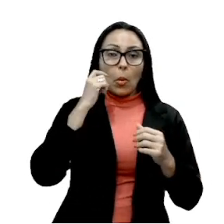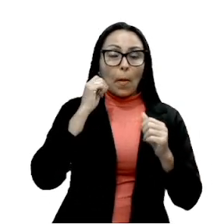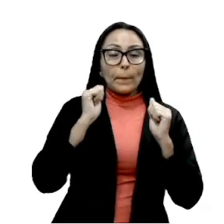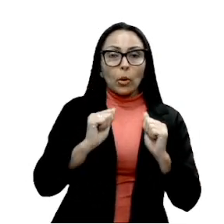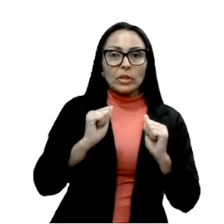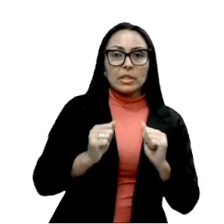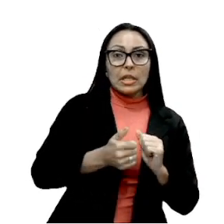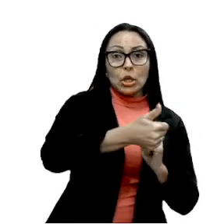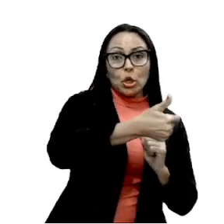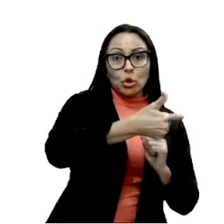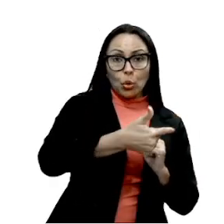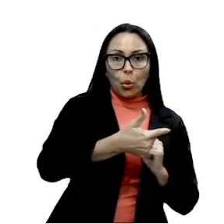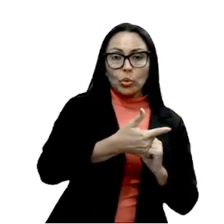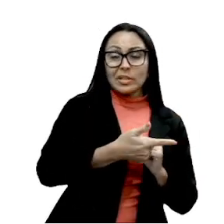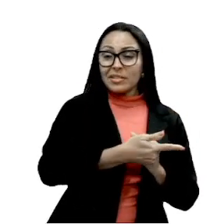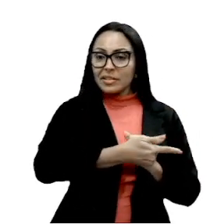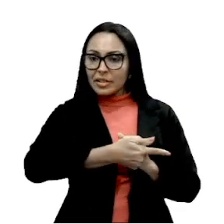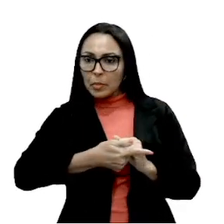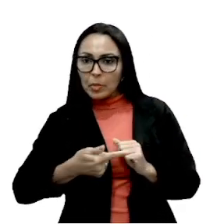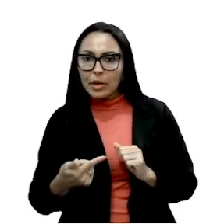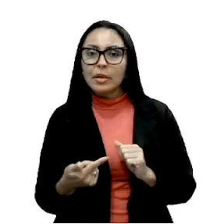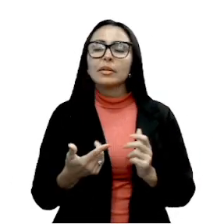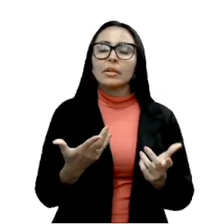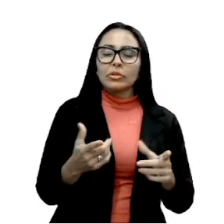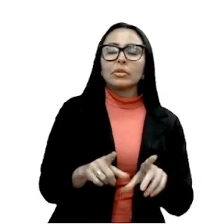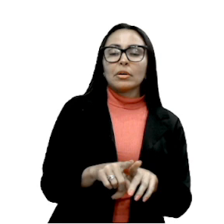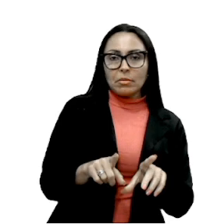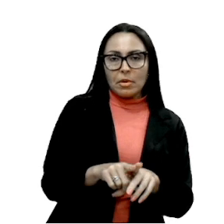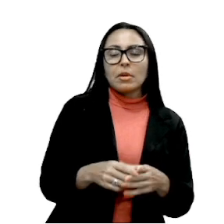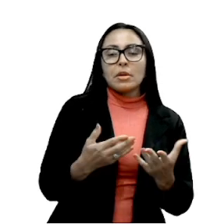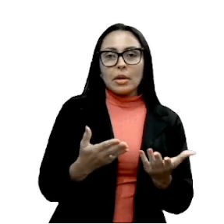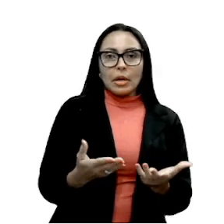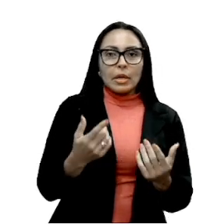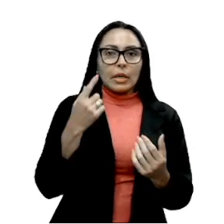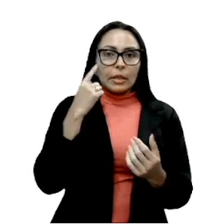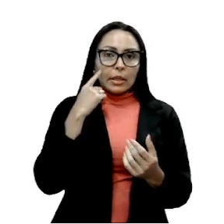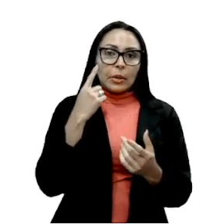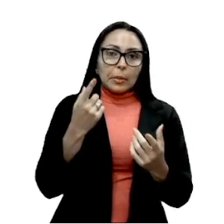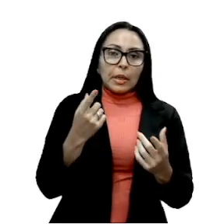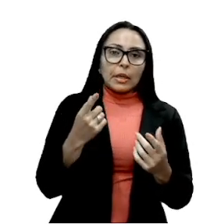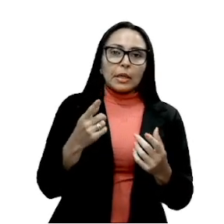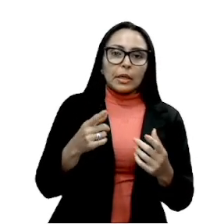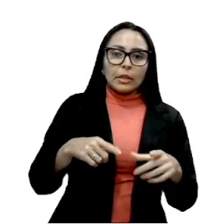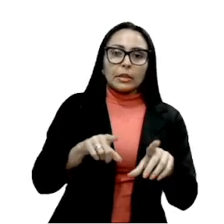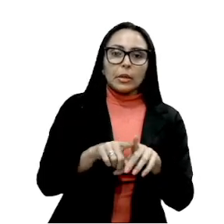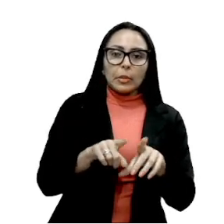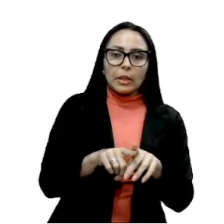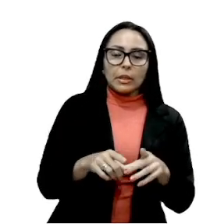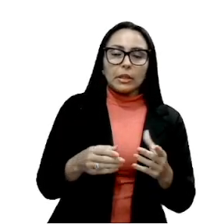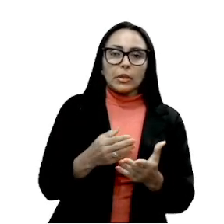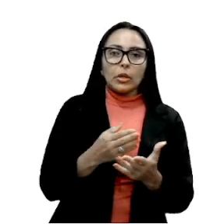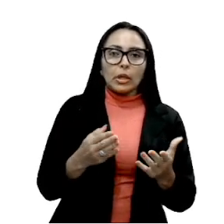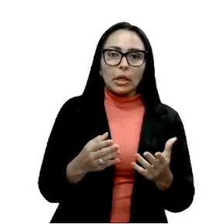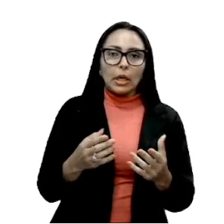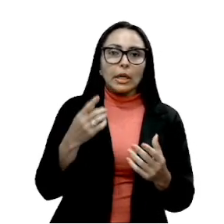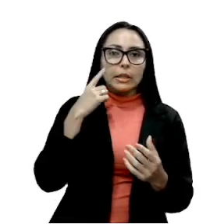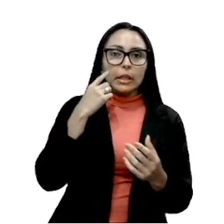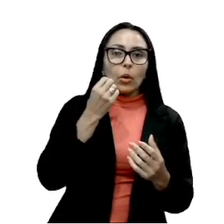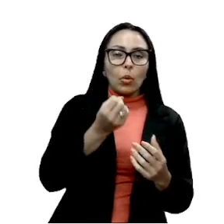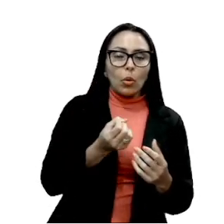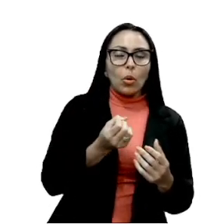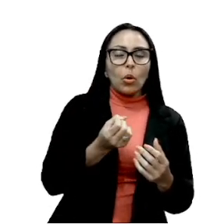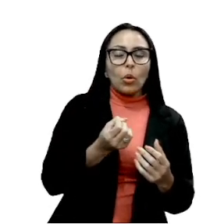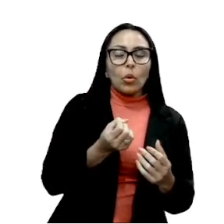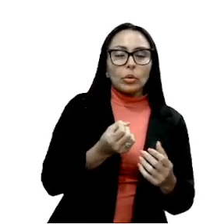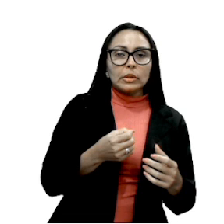No caso de telenovelas que já duraram bem mais, séries que também duraram bem mais, duraram anos, temporadas. Então, longa-metragem. E